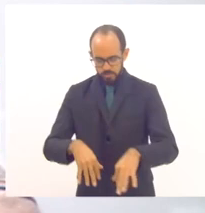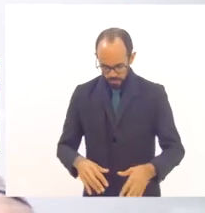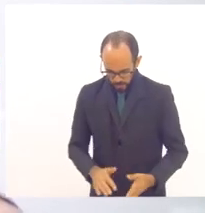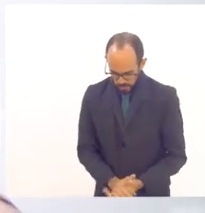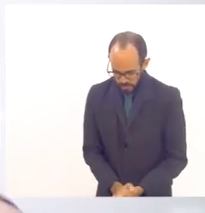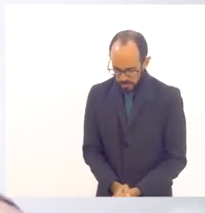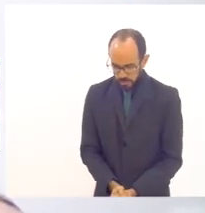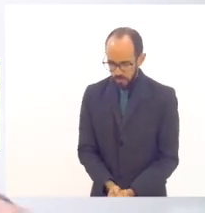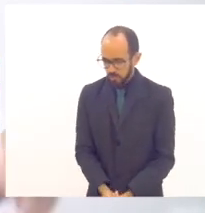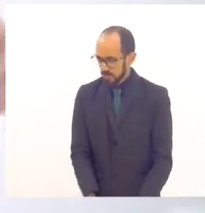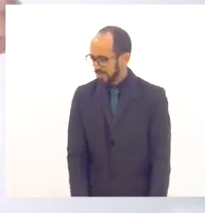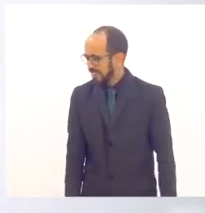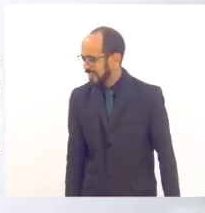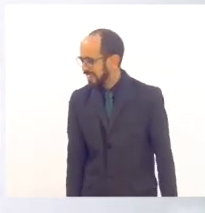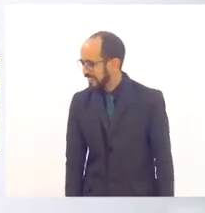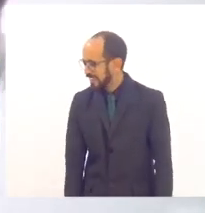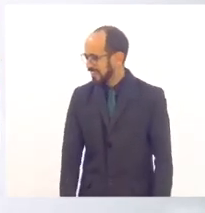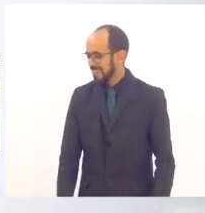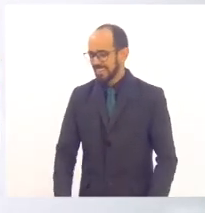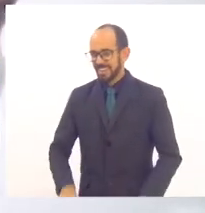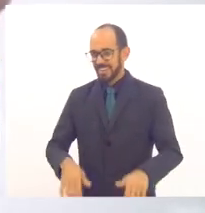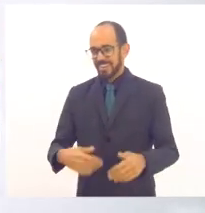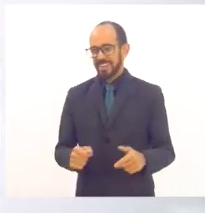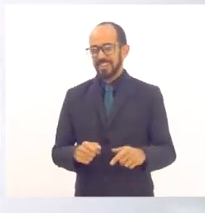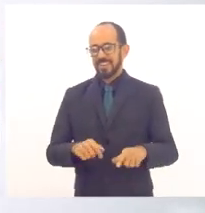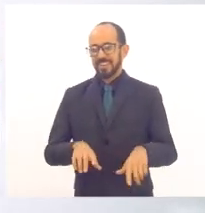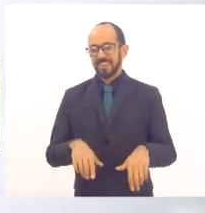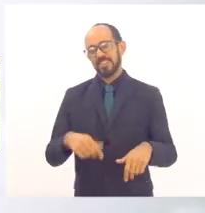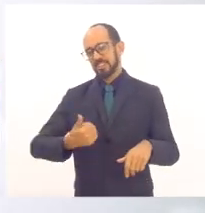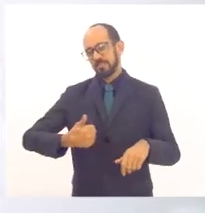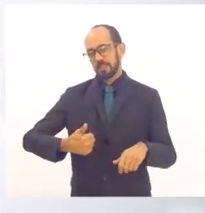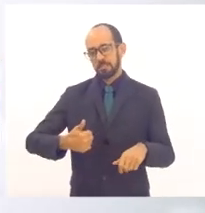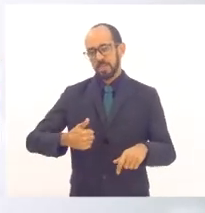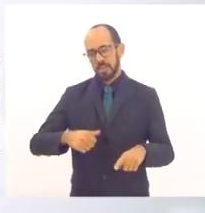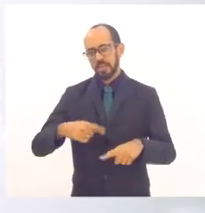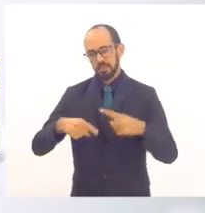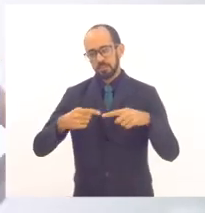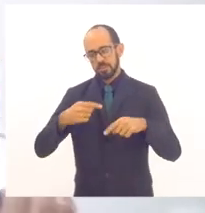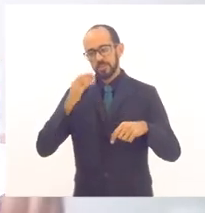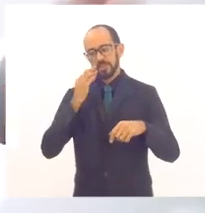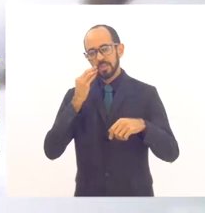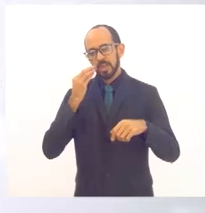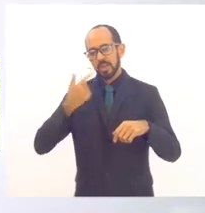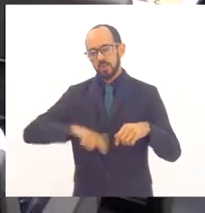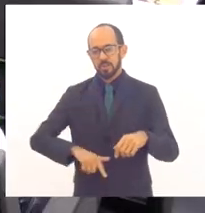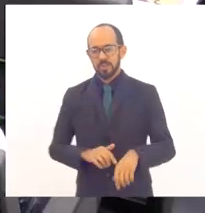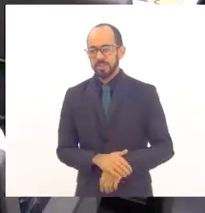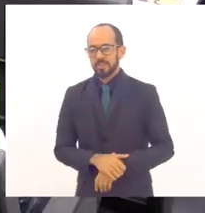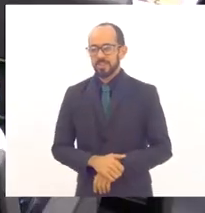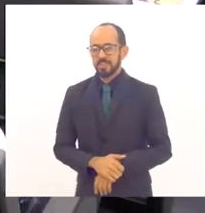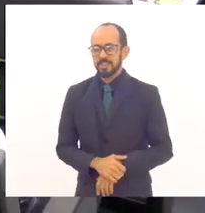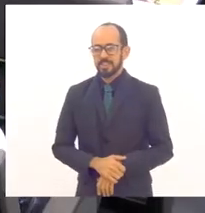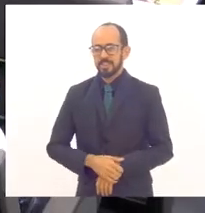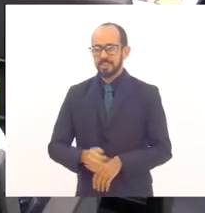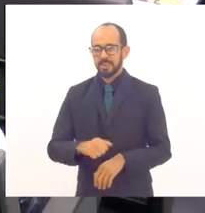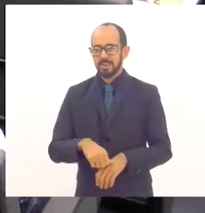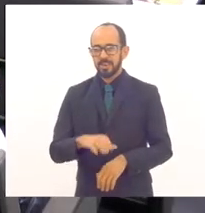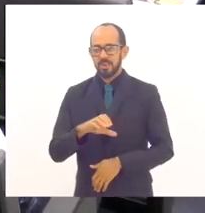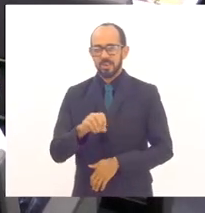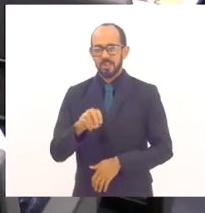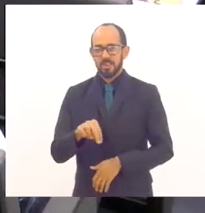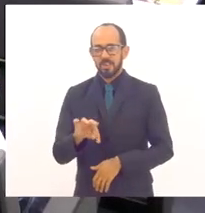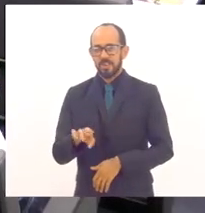essa nossa audiência, que não é a primeira, não será a última. Vamos tentar ver os próximos passos. Contramestra